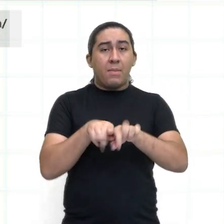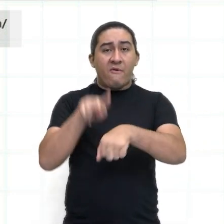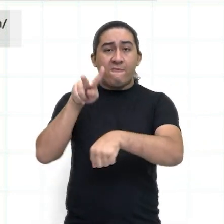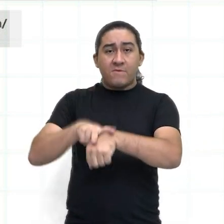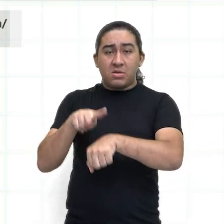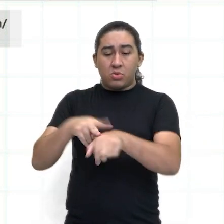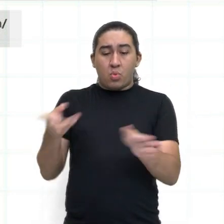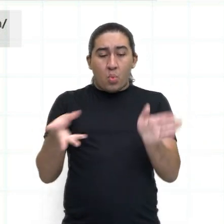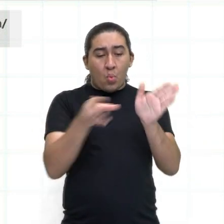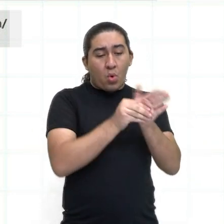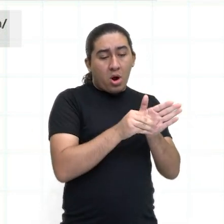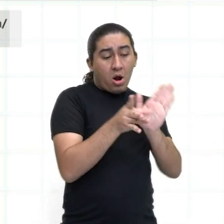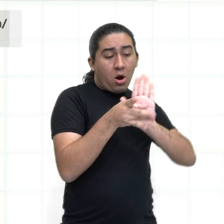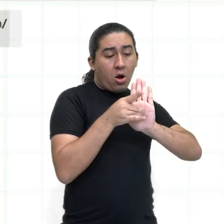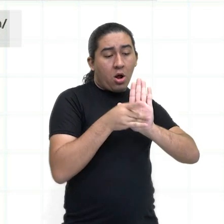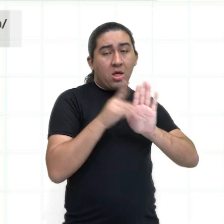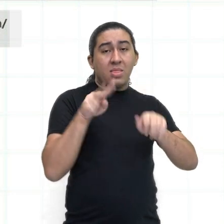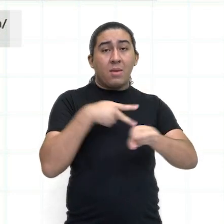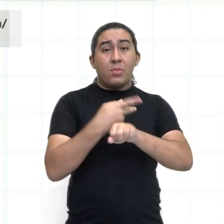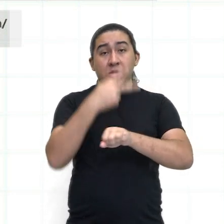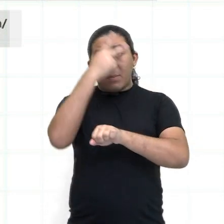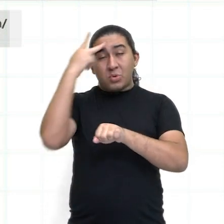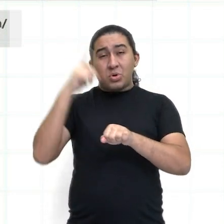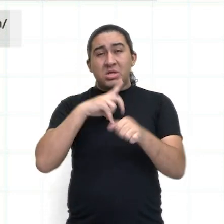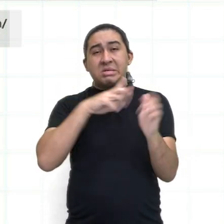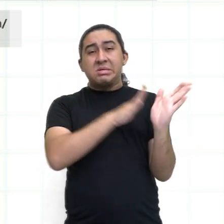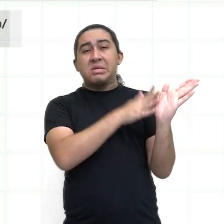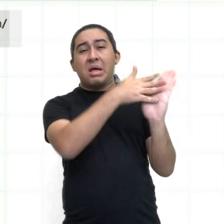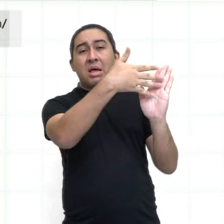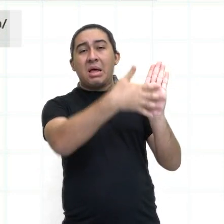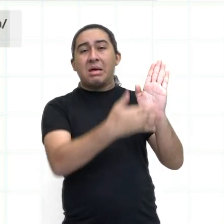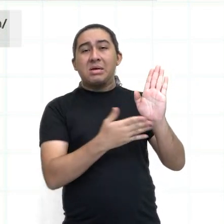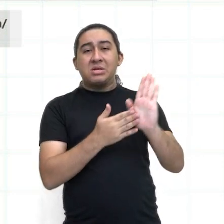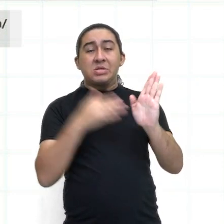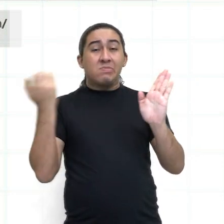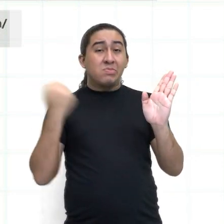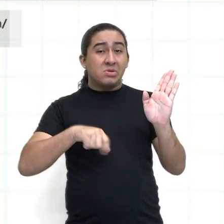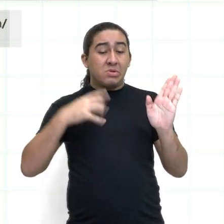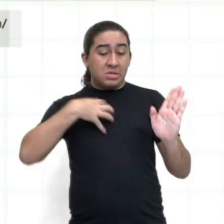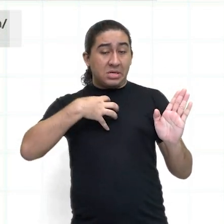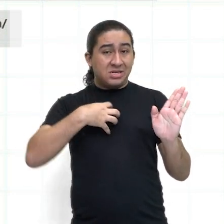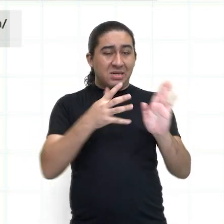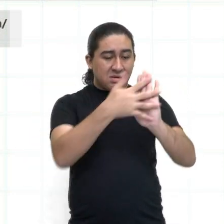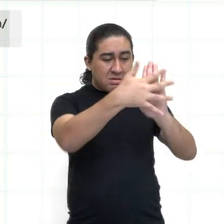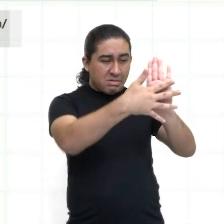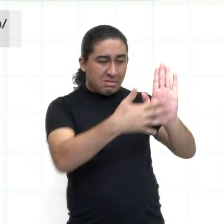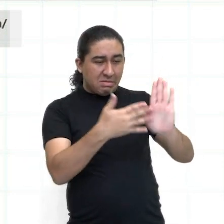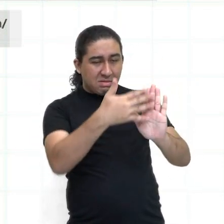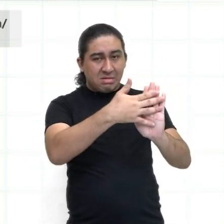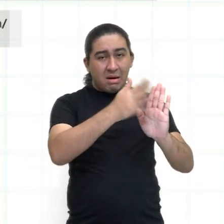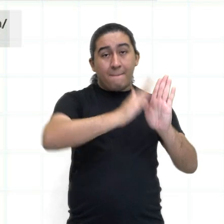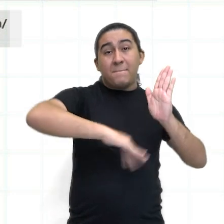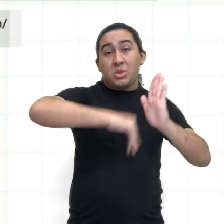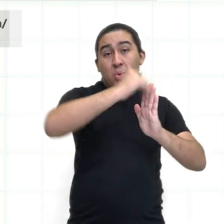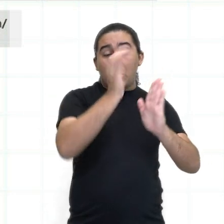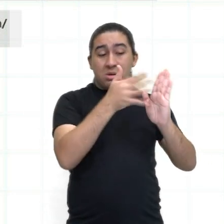vidro, tá? Que vai dar a sensação tátil ao espectador. Então, é chamado de